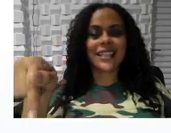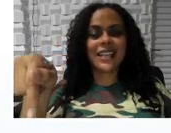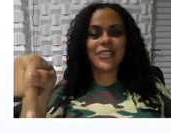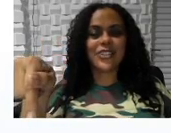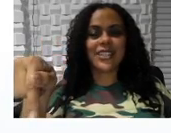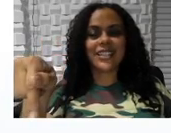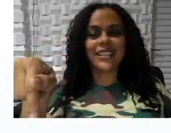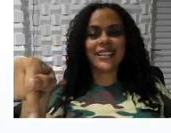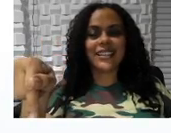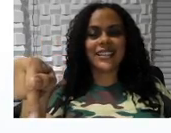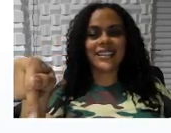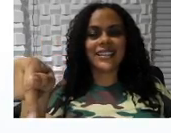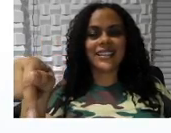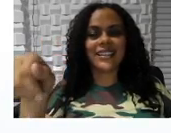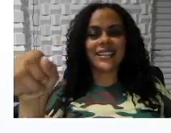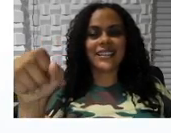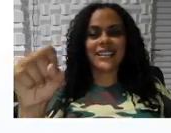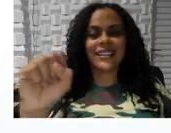7,